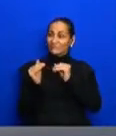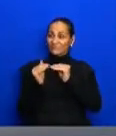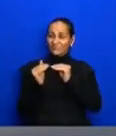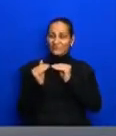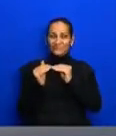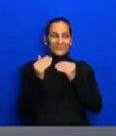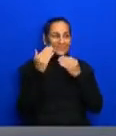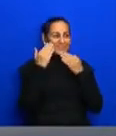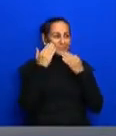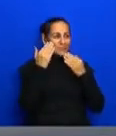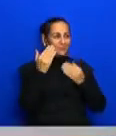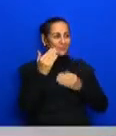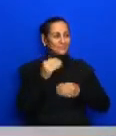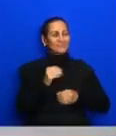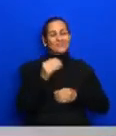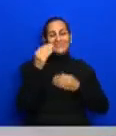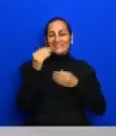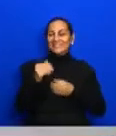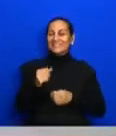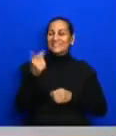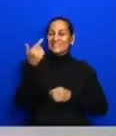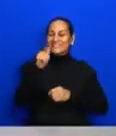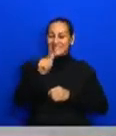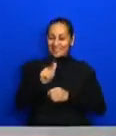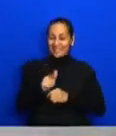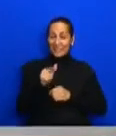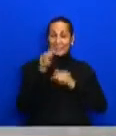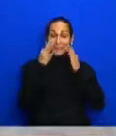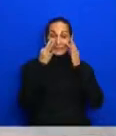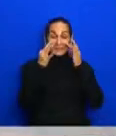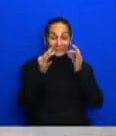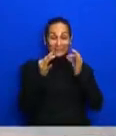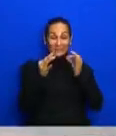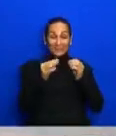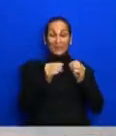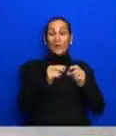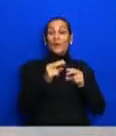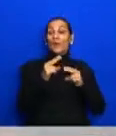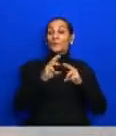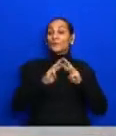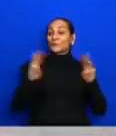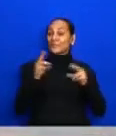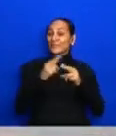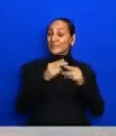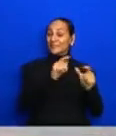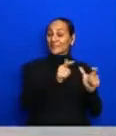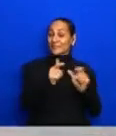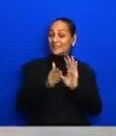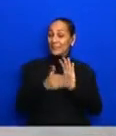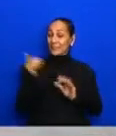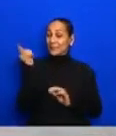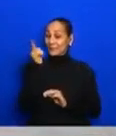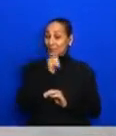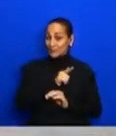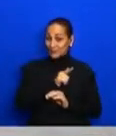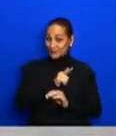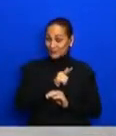Confirmo, sim. Obrigado. Após a apuração, fique atento à página da Caixa para saber de onde são as apostas premiadas